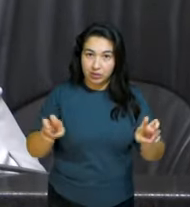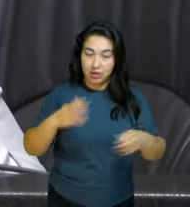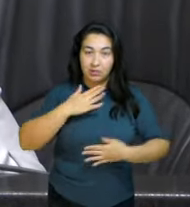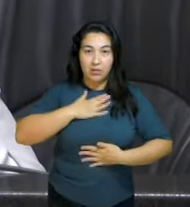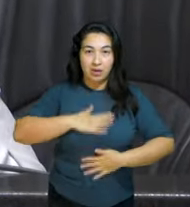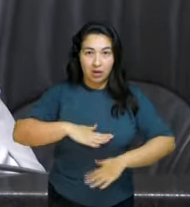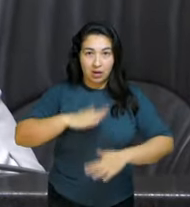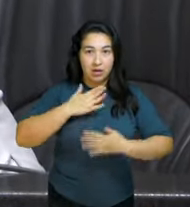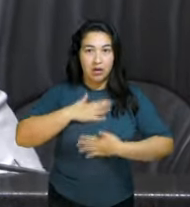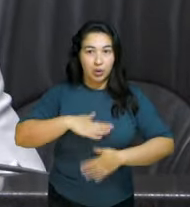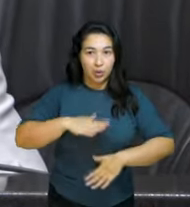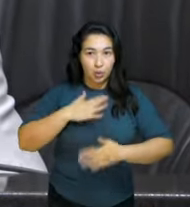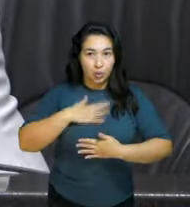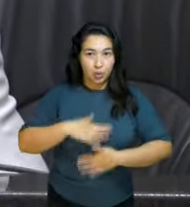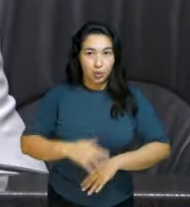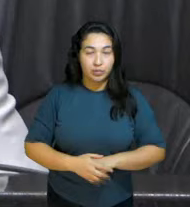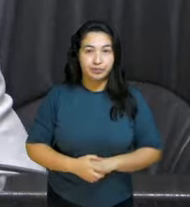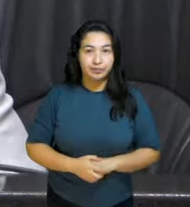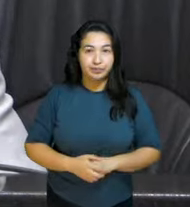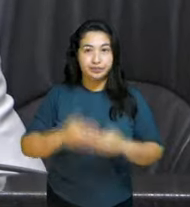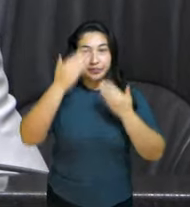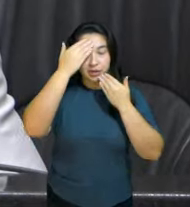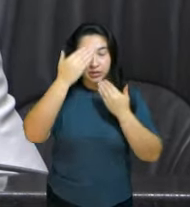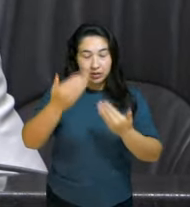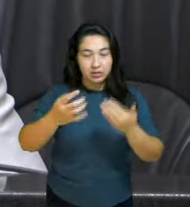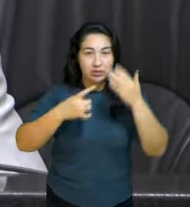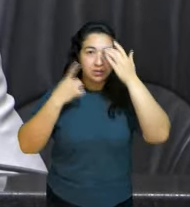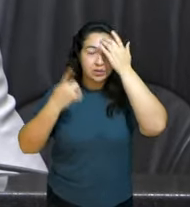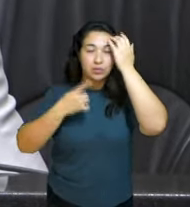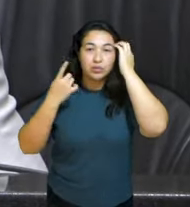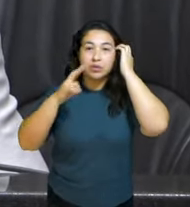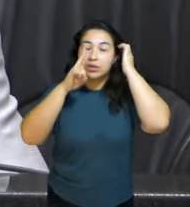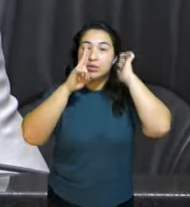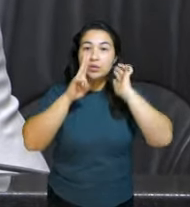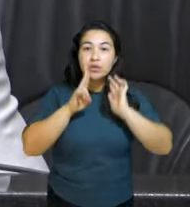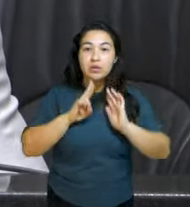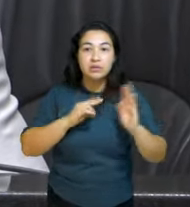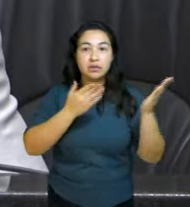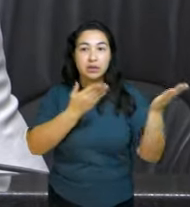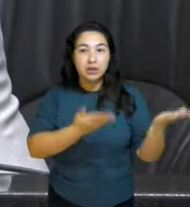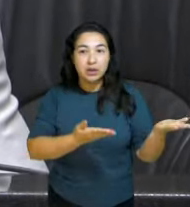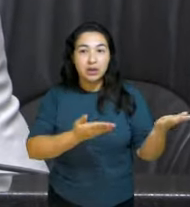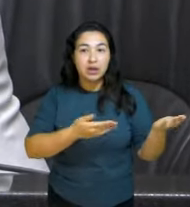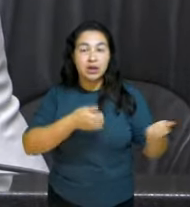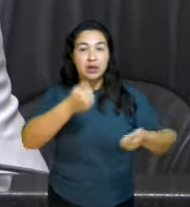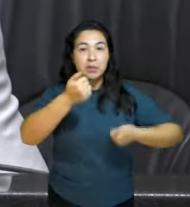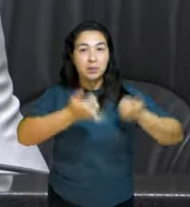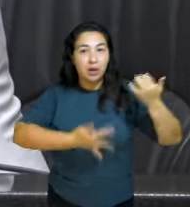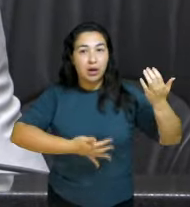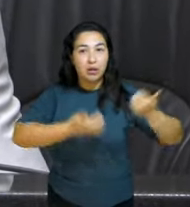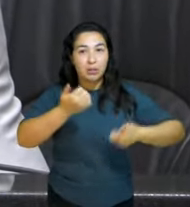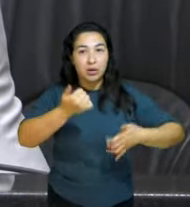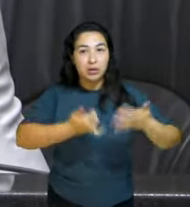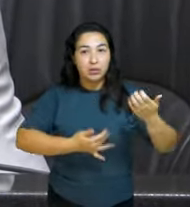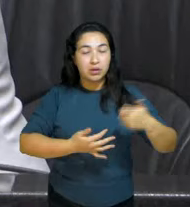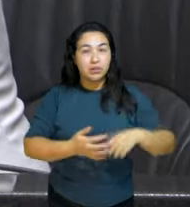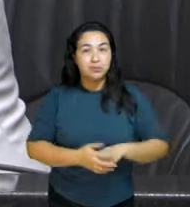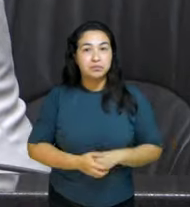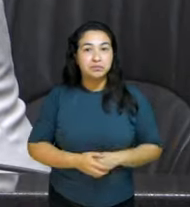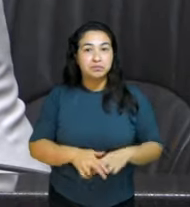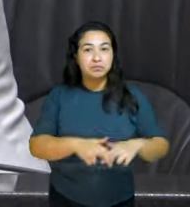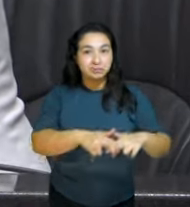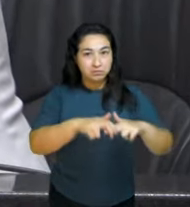E eu agradeço ao deputado Ivanatis por suas palavras. Peço licença para me acoplar ao